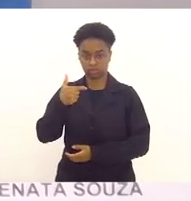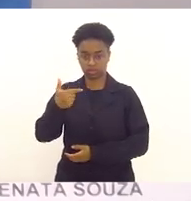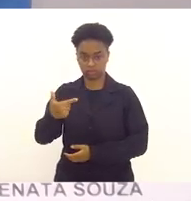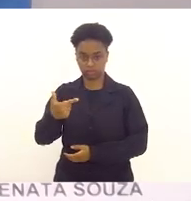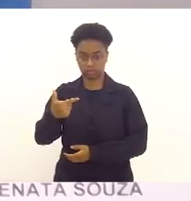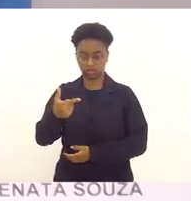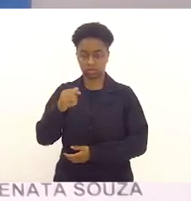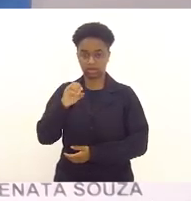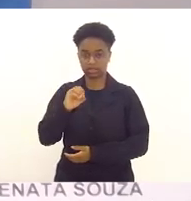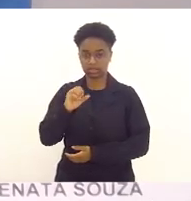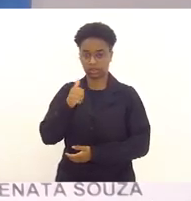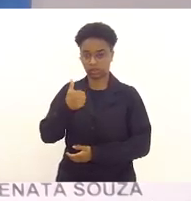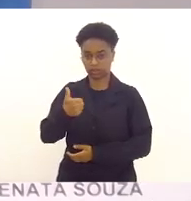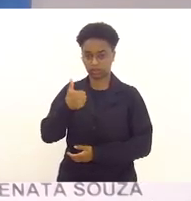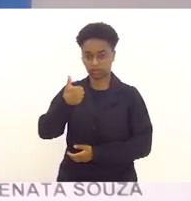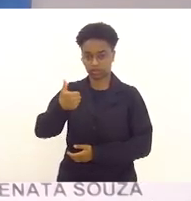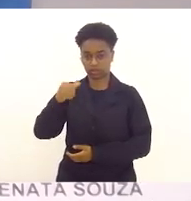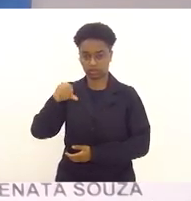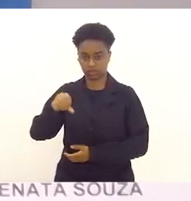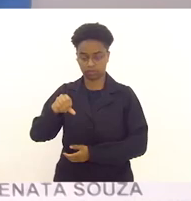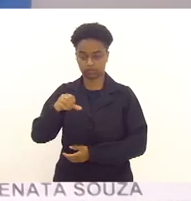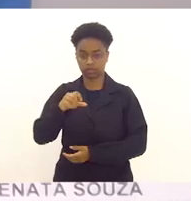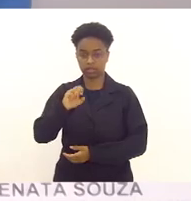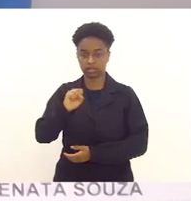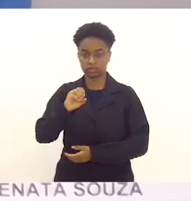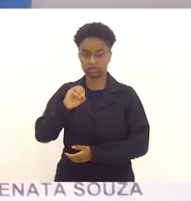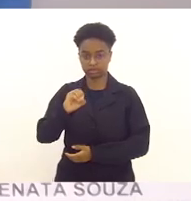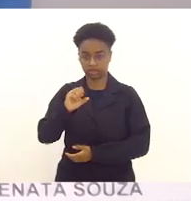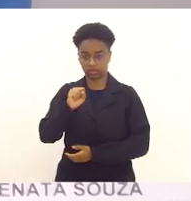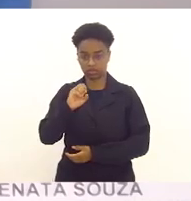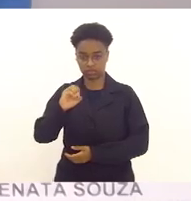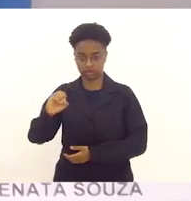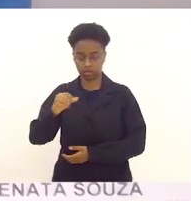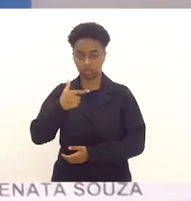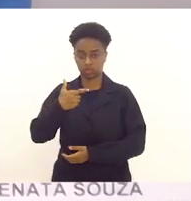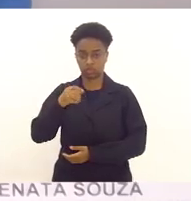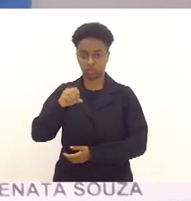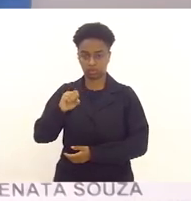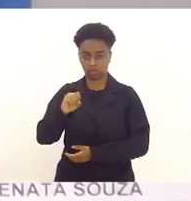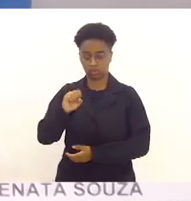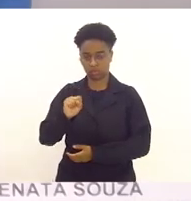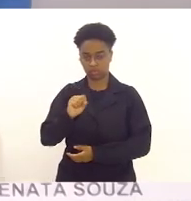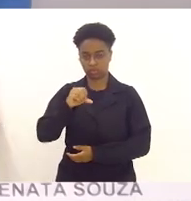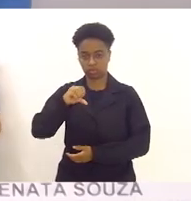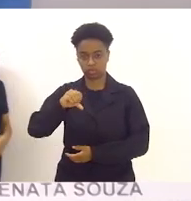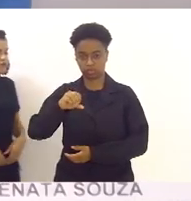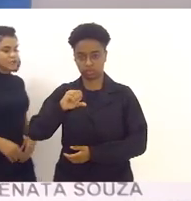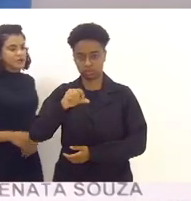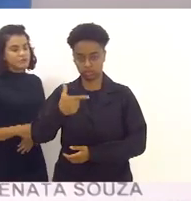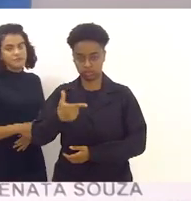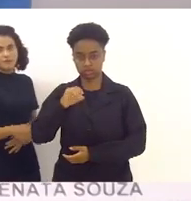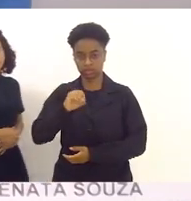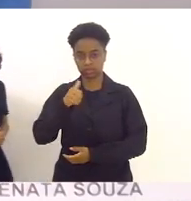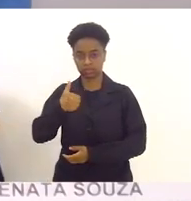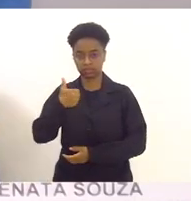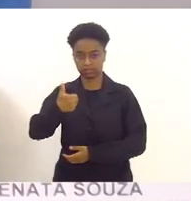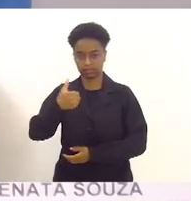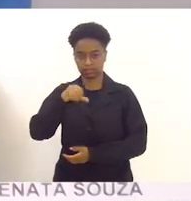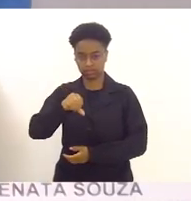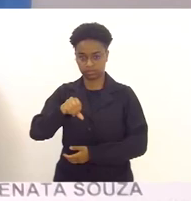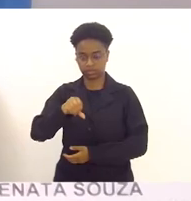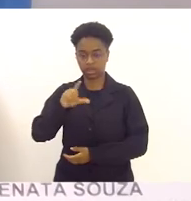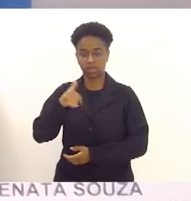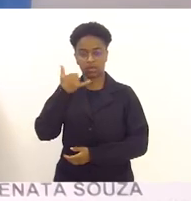282-01 19 0800 282 01 19 Esse é o